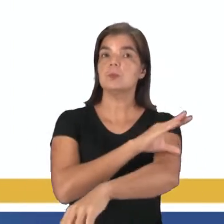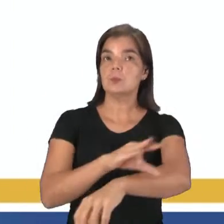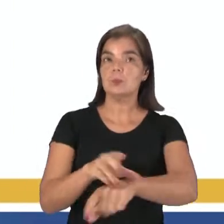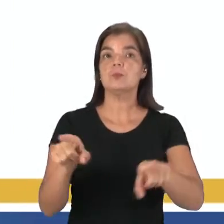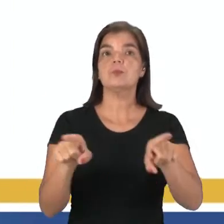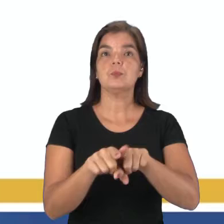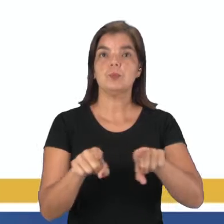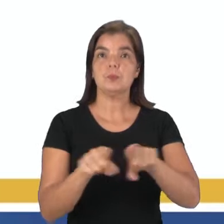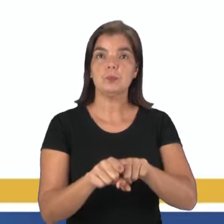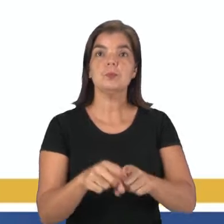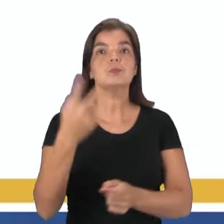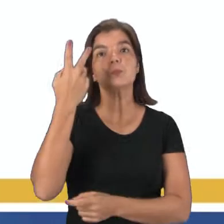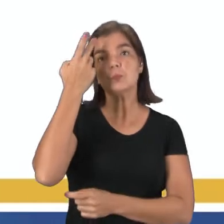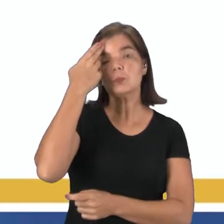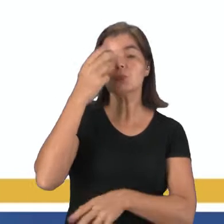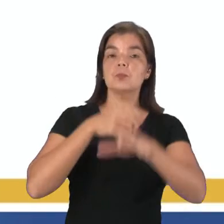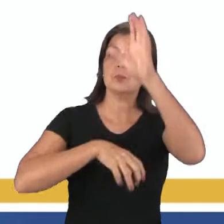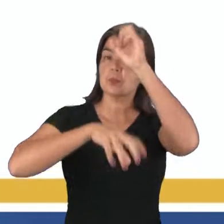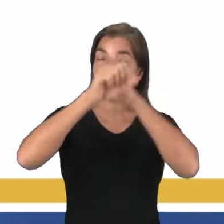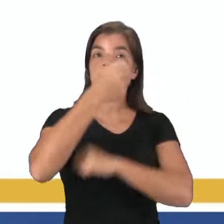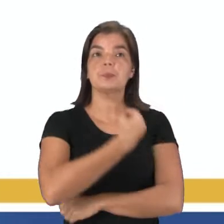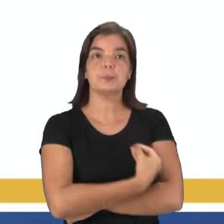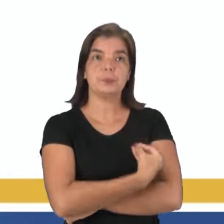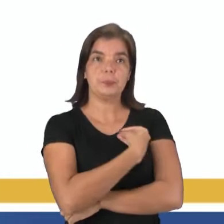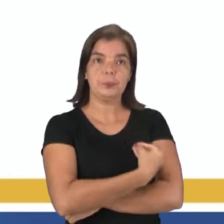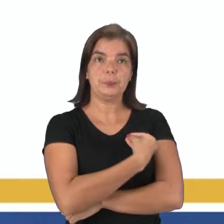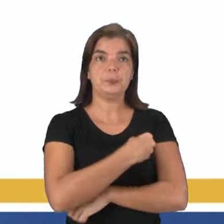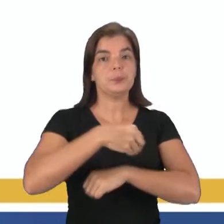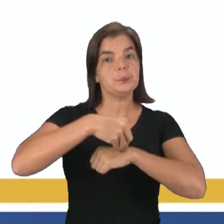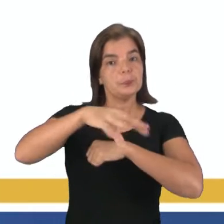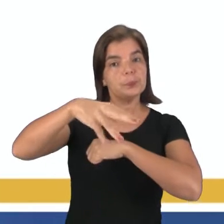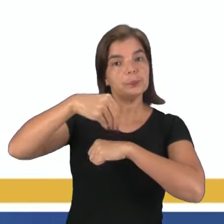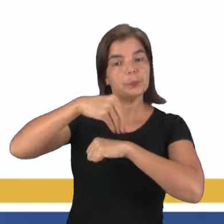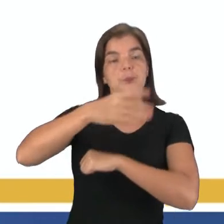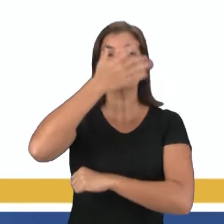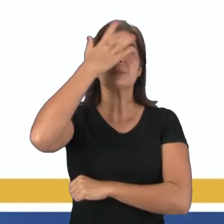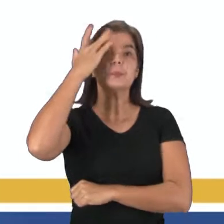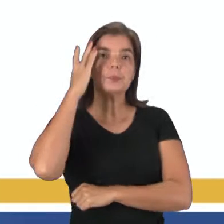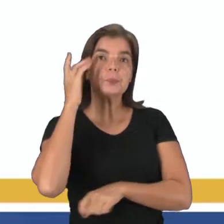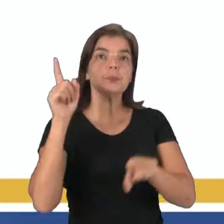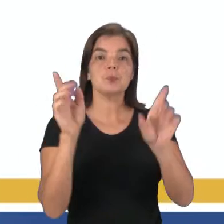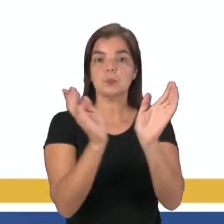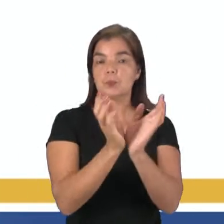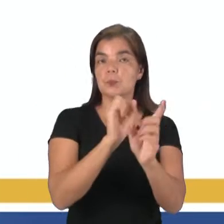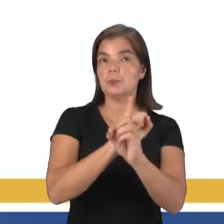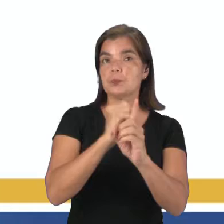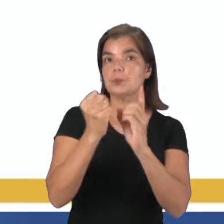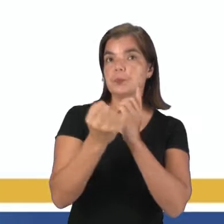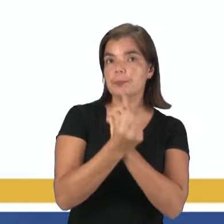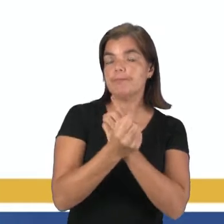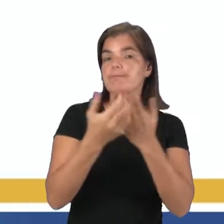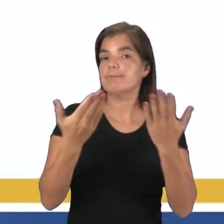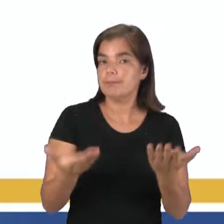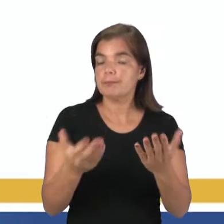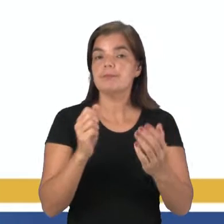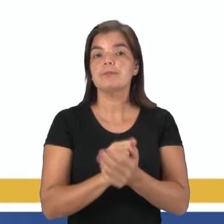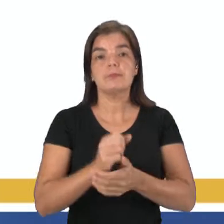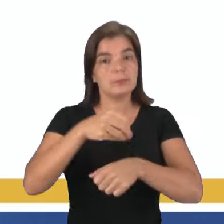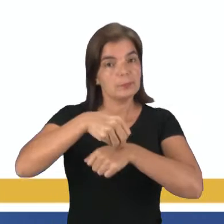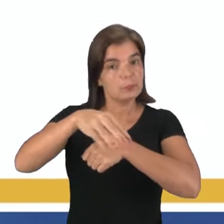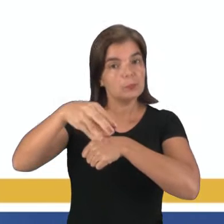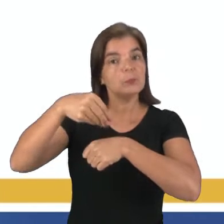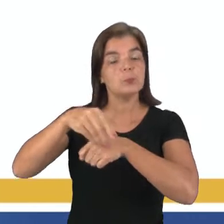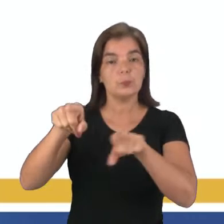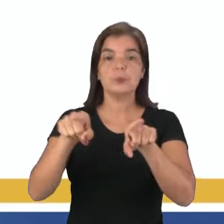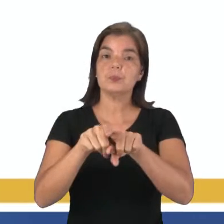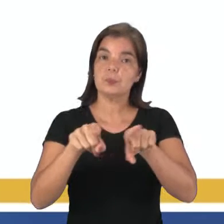dizer que a cultura engloba os modos comuns e aprendidos de viver, transmitido pelos indivíduos e grupos em sociedade.